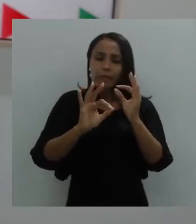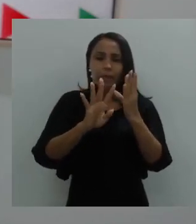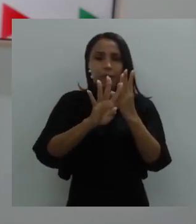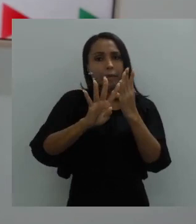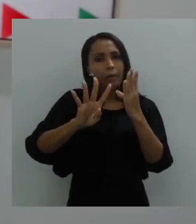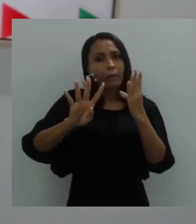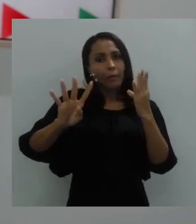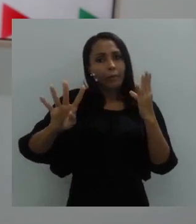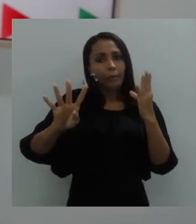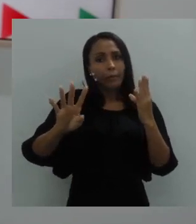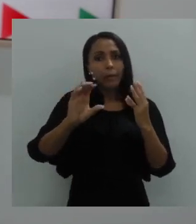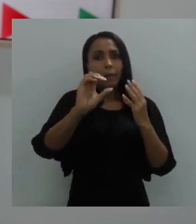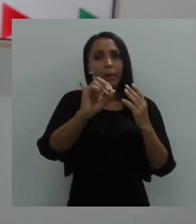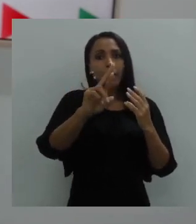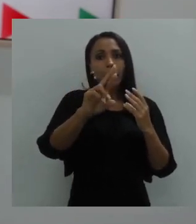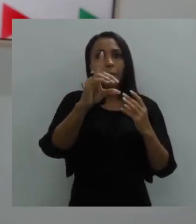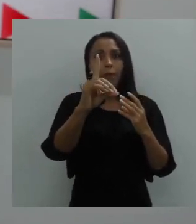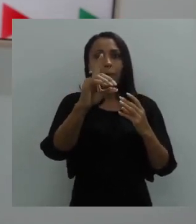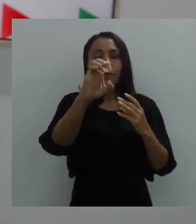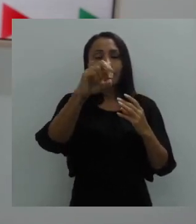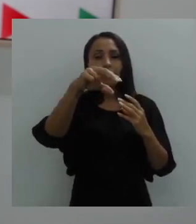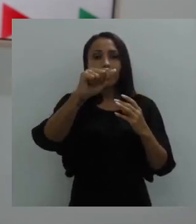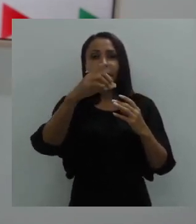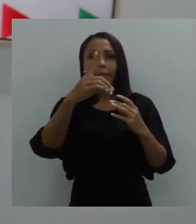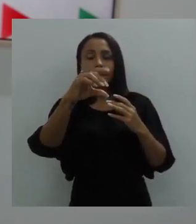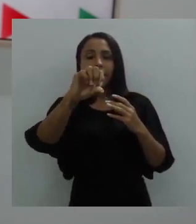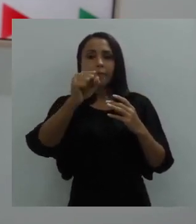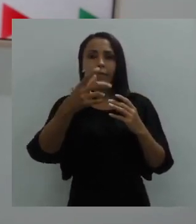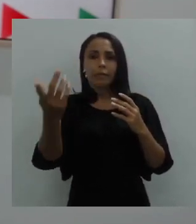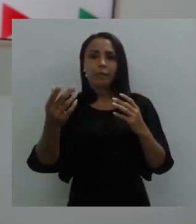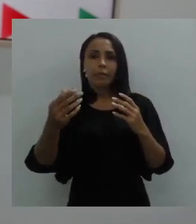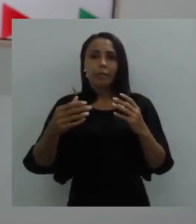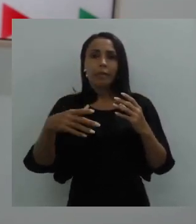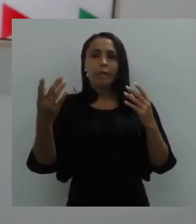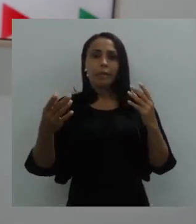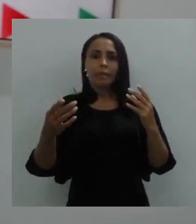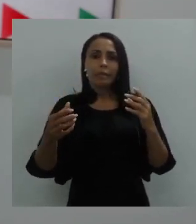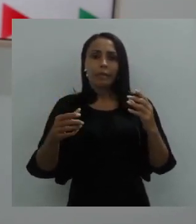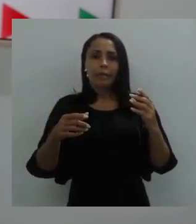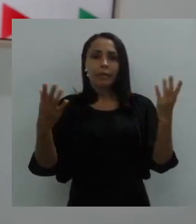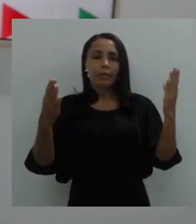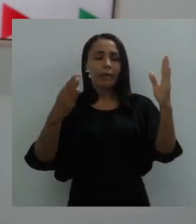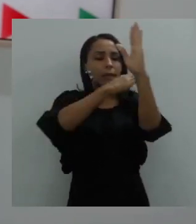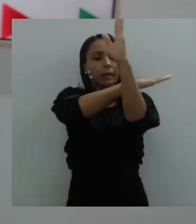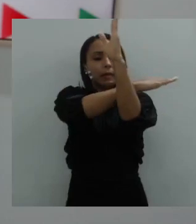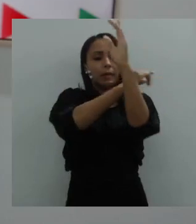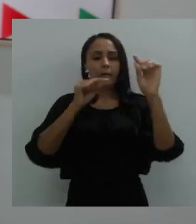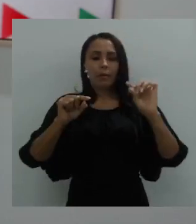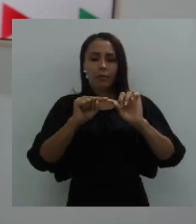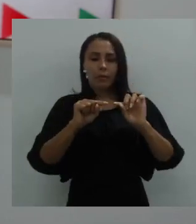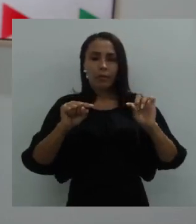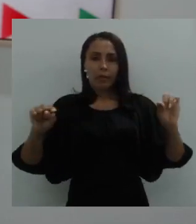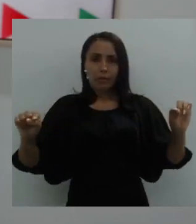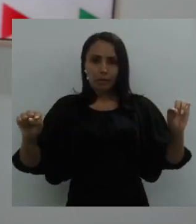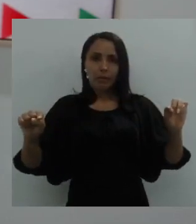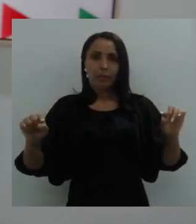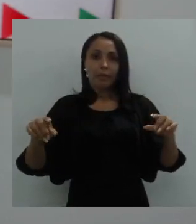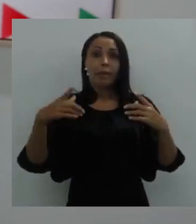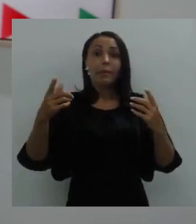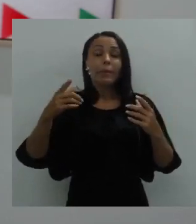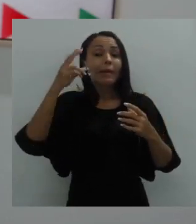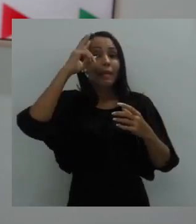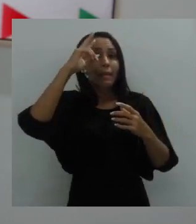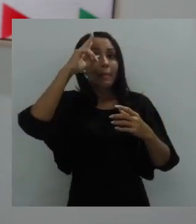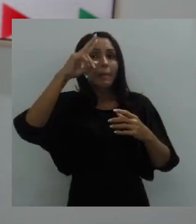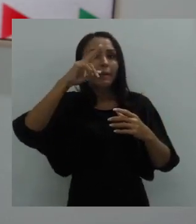lembra de ordenadas. E na horizontal, e aí como eu vou saber que é horizontal? Só é você lembrar do mar, você lembrar